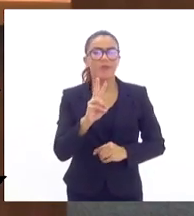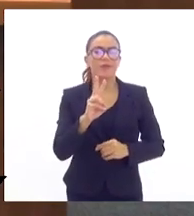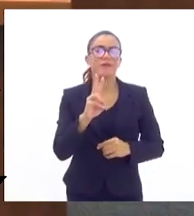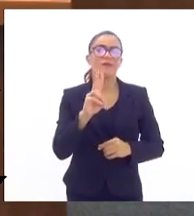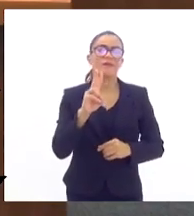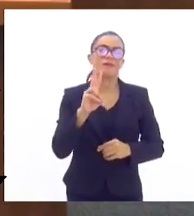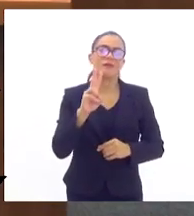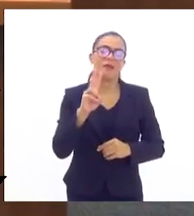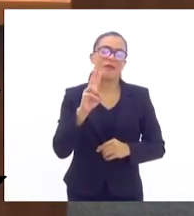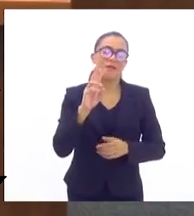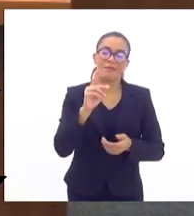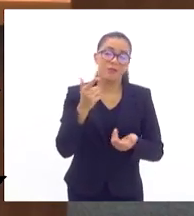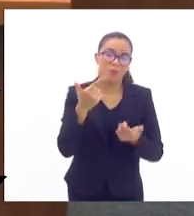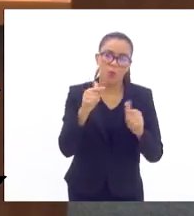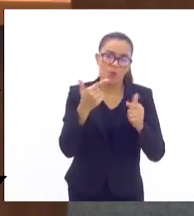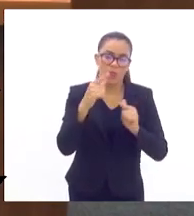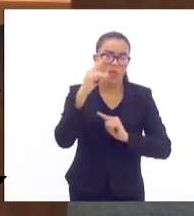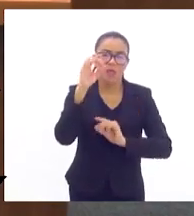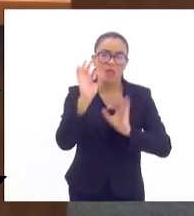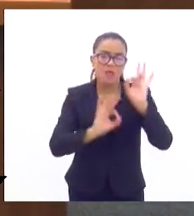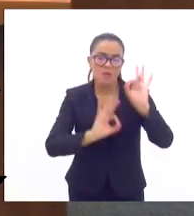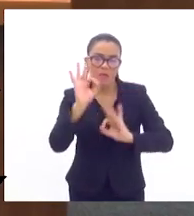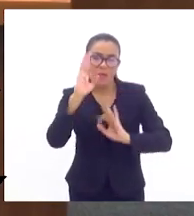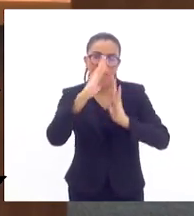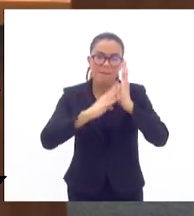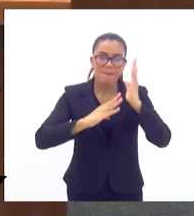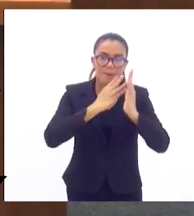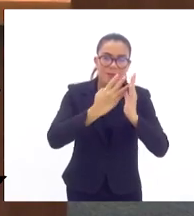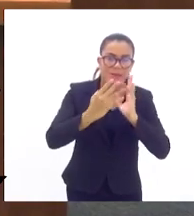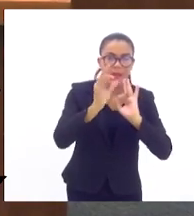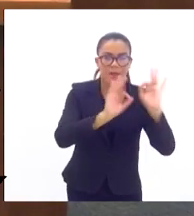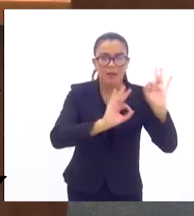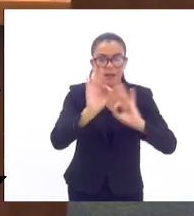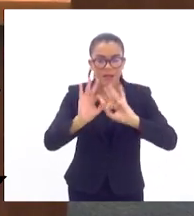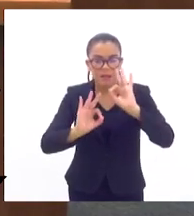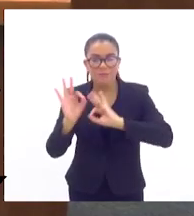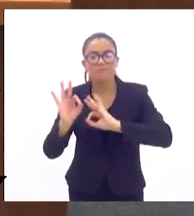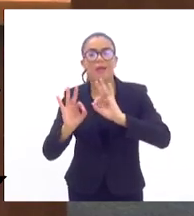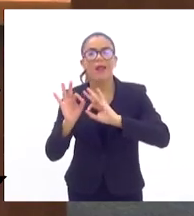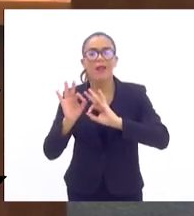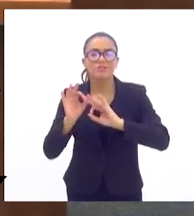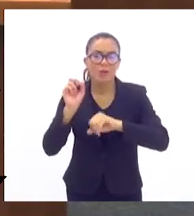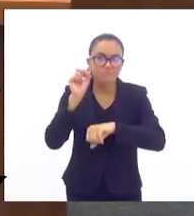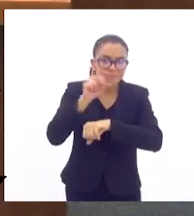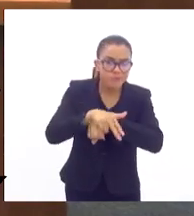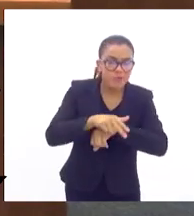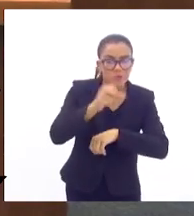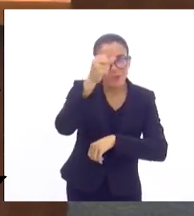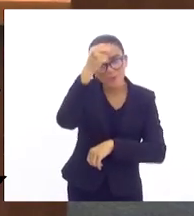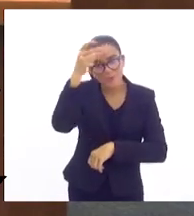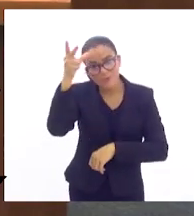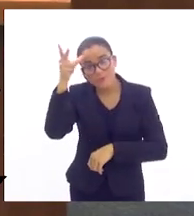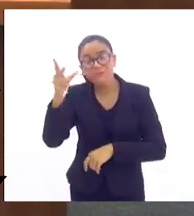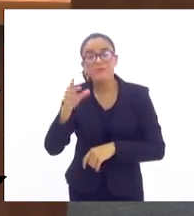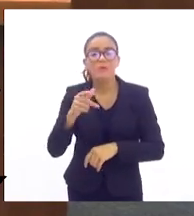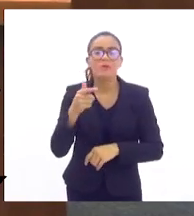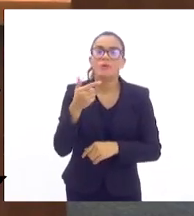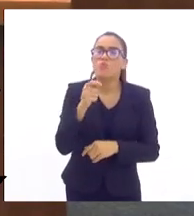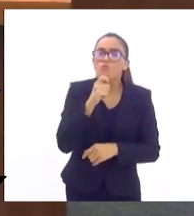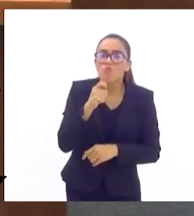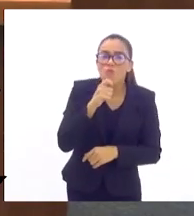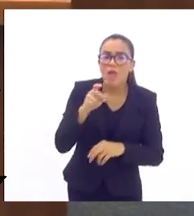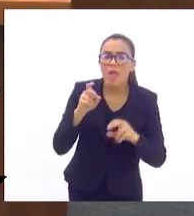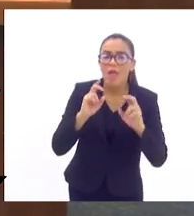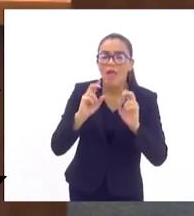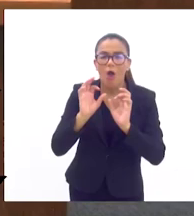de planejamento e organização. Entrou no município, já fazendo os trabalhos, sem fazer uma reunião com